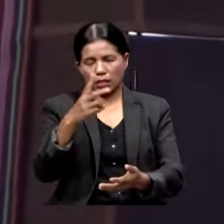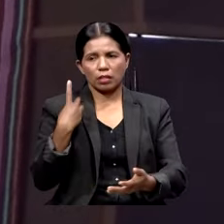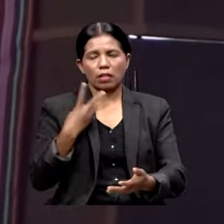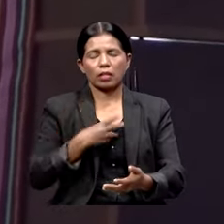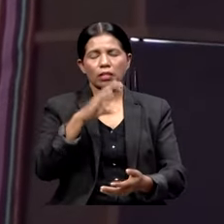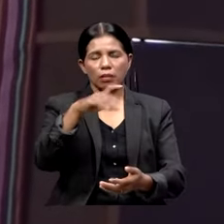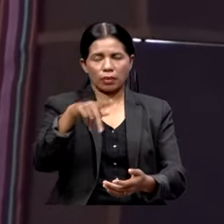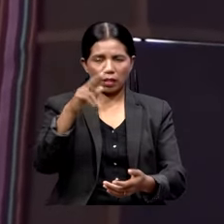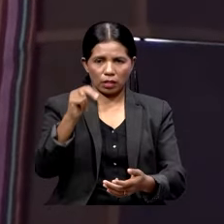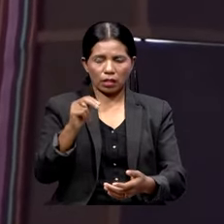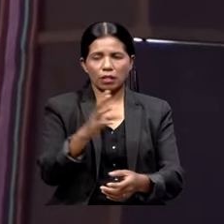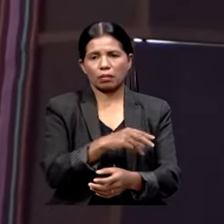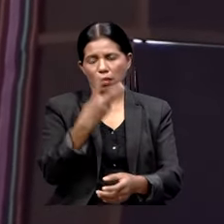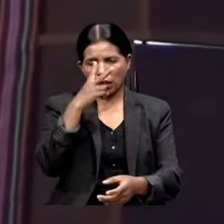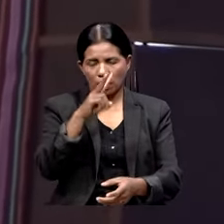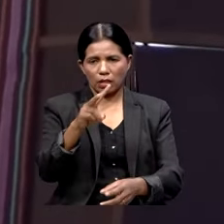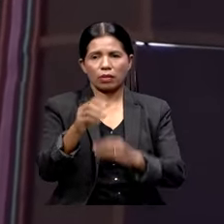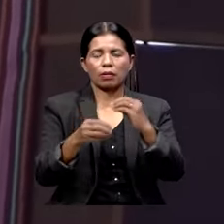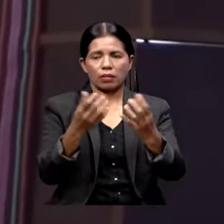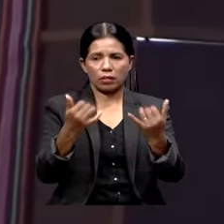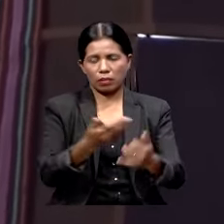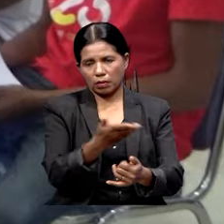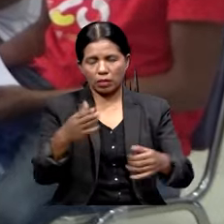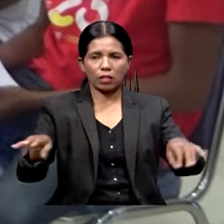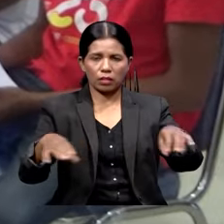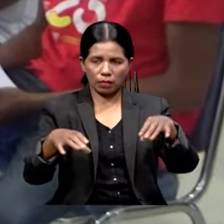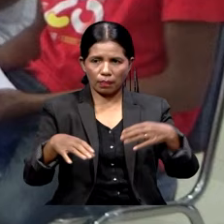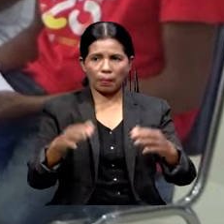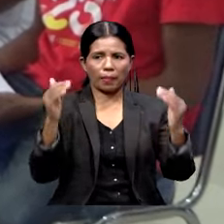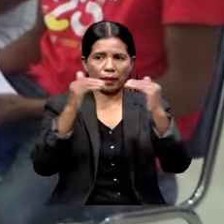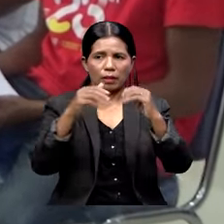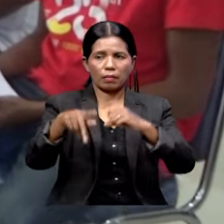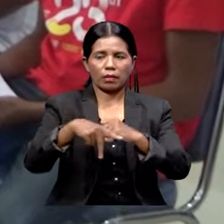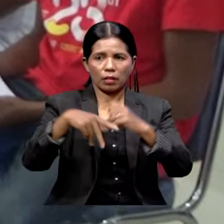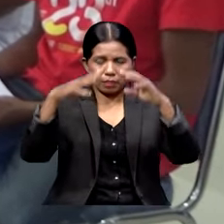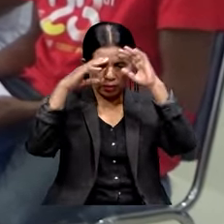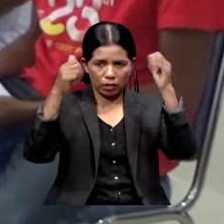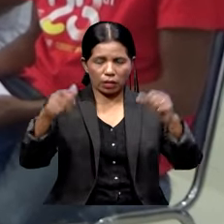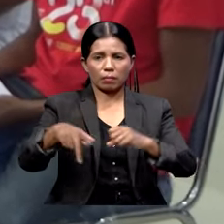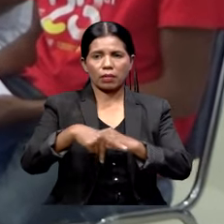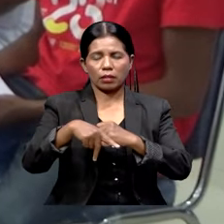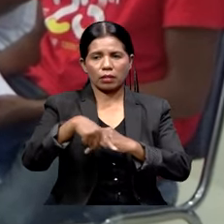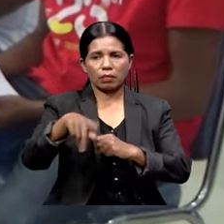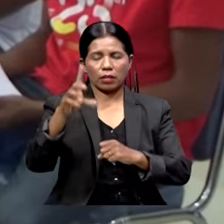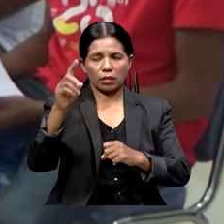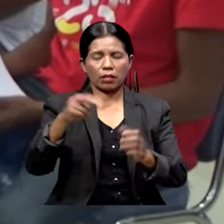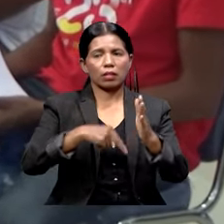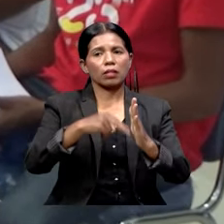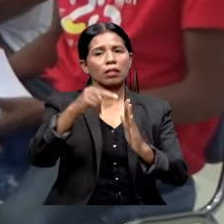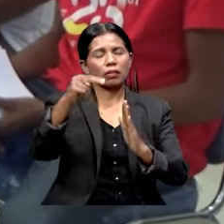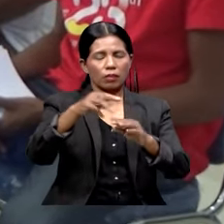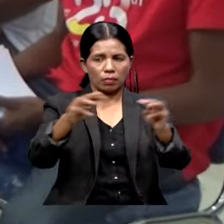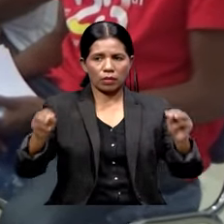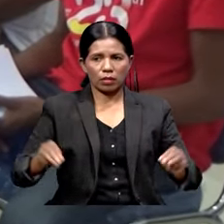ele depositar o calendário e também os sistemas. Encontro ne participa hoje presidente do Partido Democrático nível município